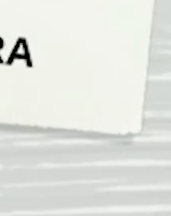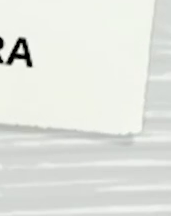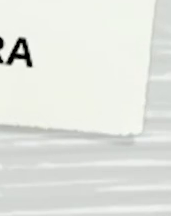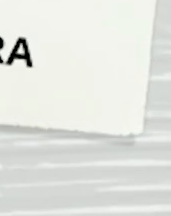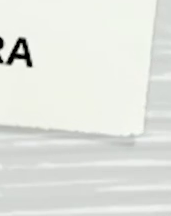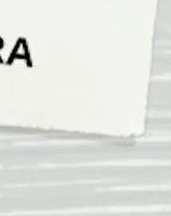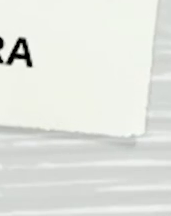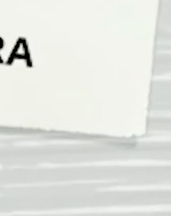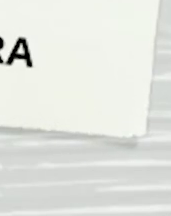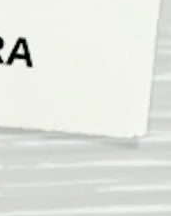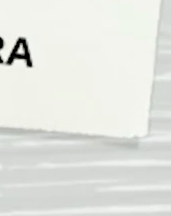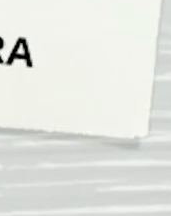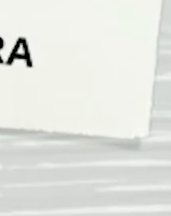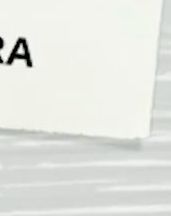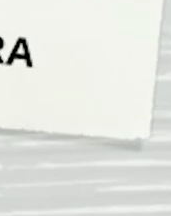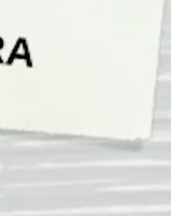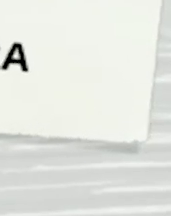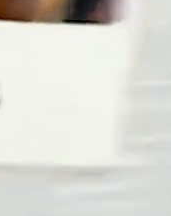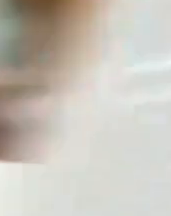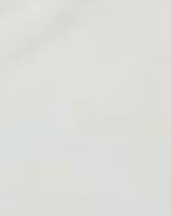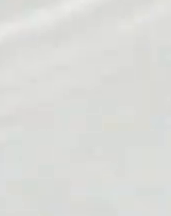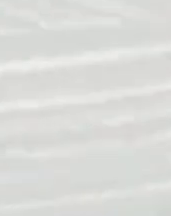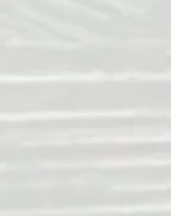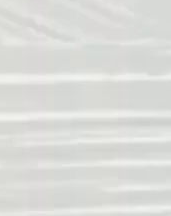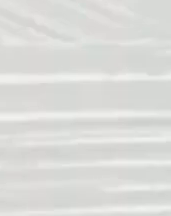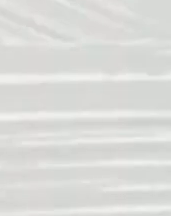obediência da sua palavra.